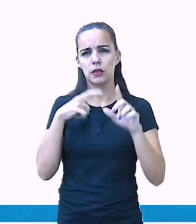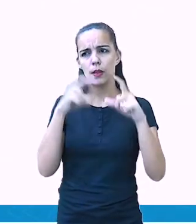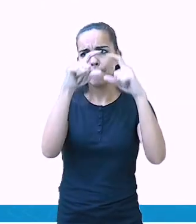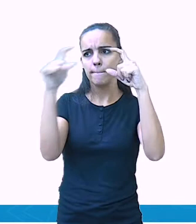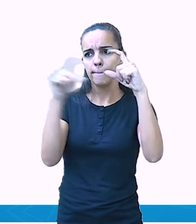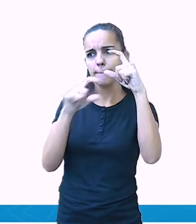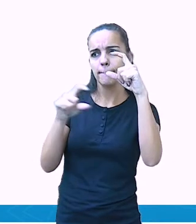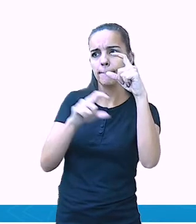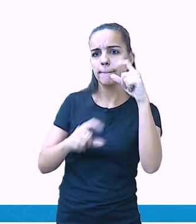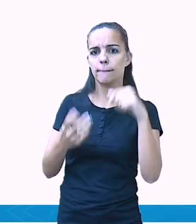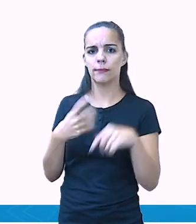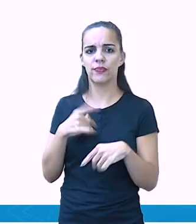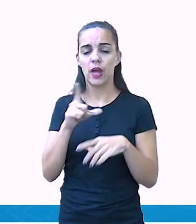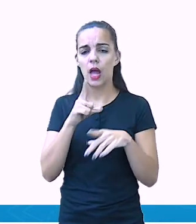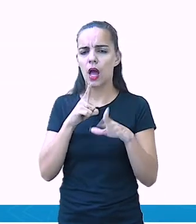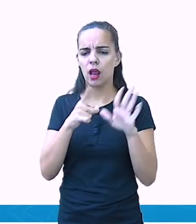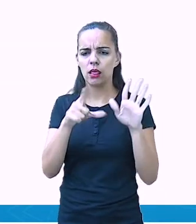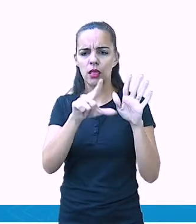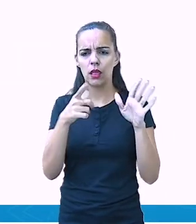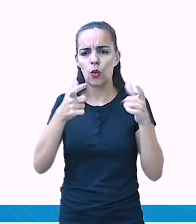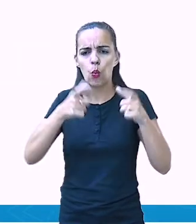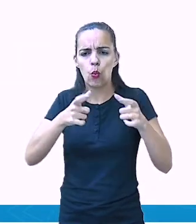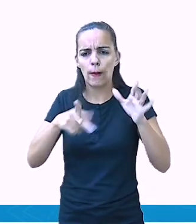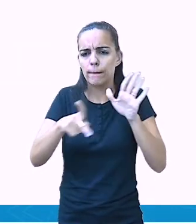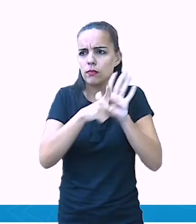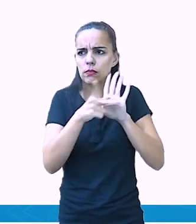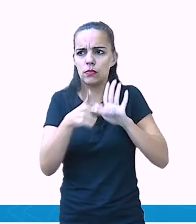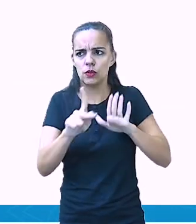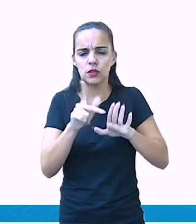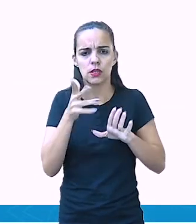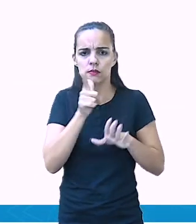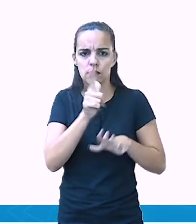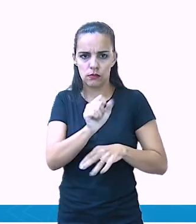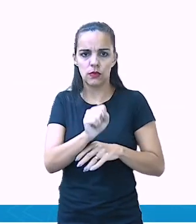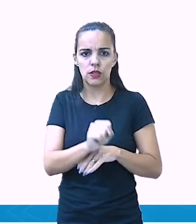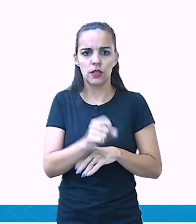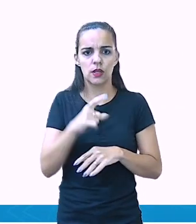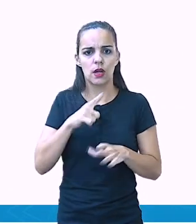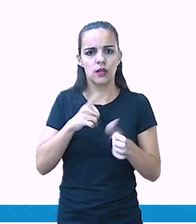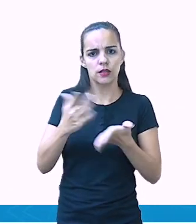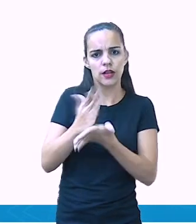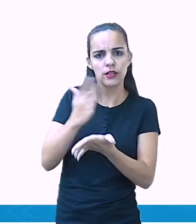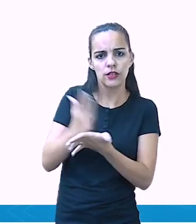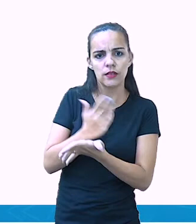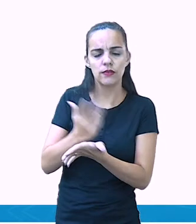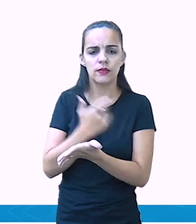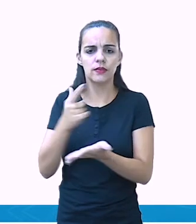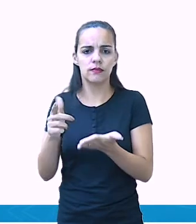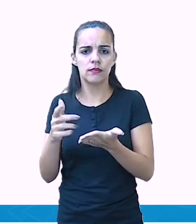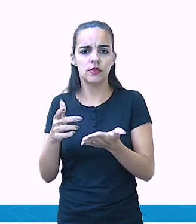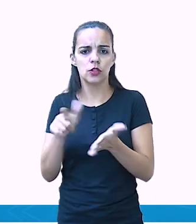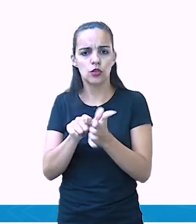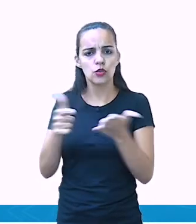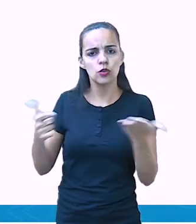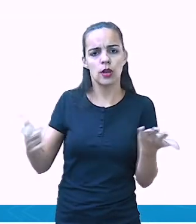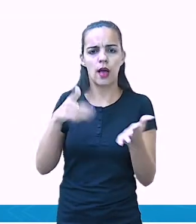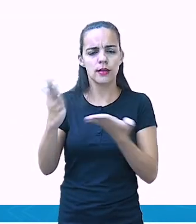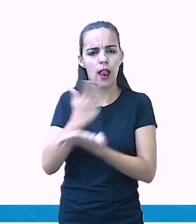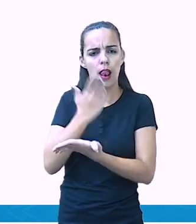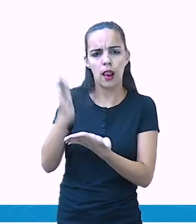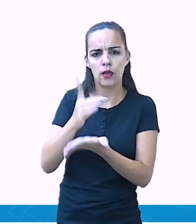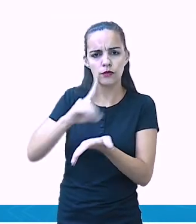seu espaço garantido nos jornais, em revistas, nos livros didáticos e atualmente tem